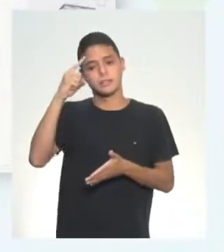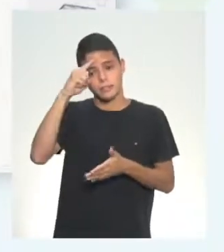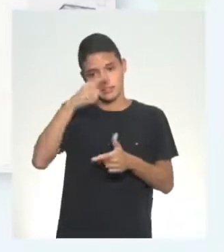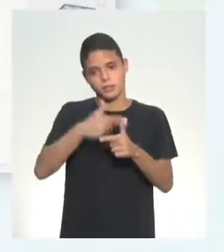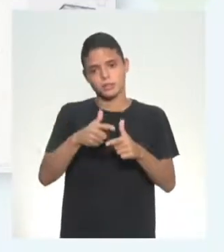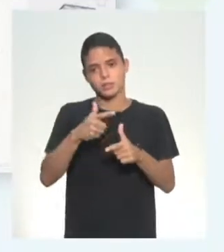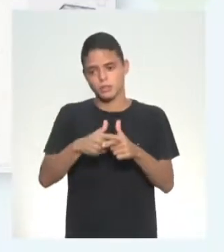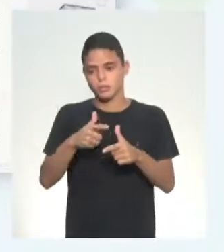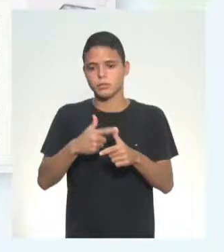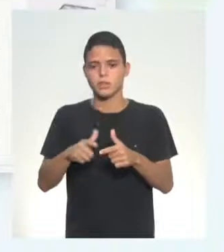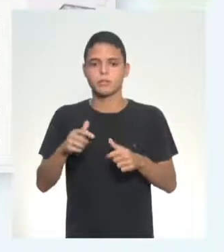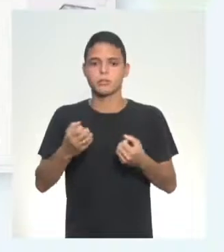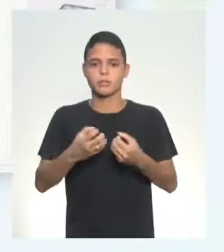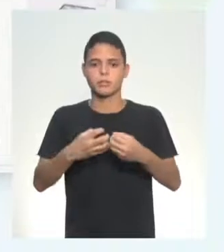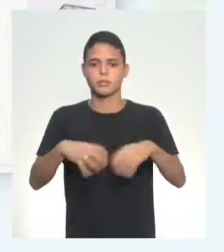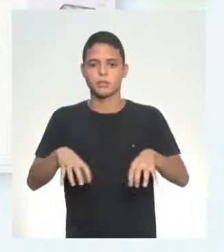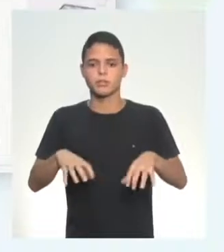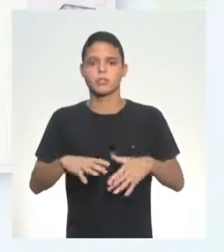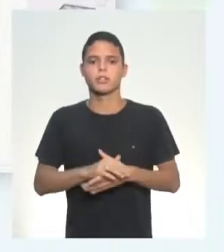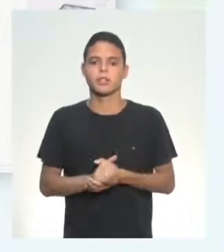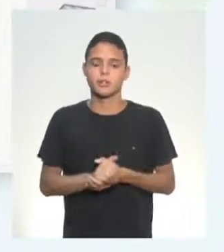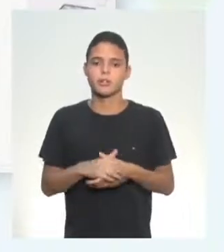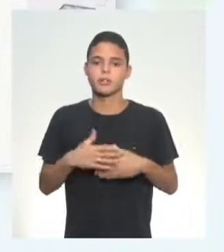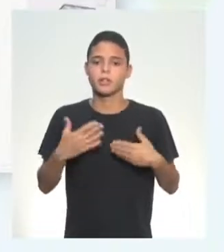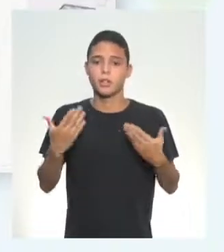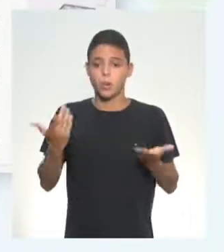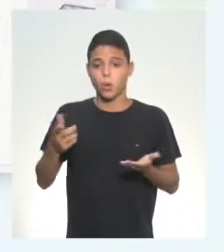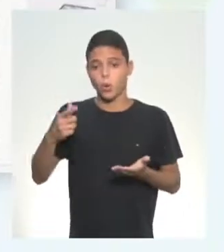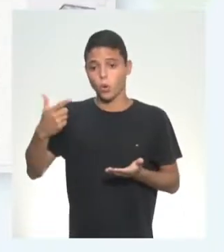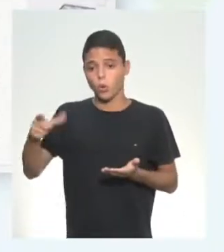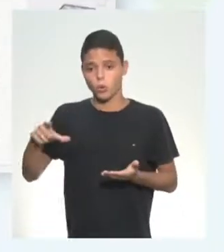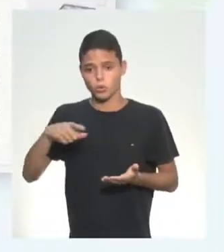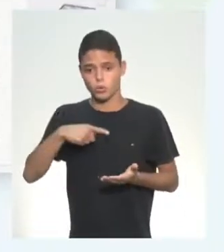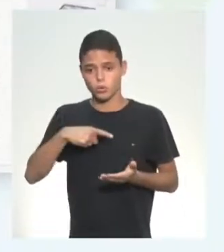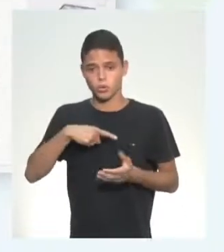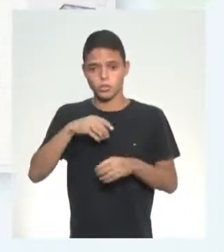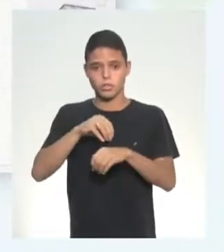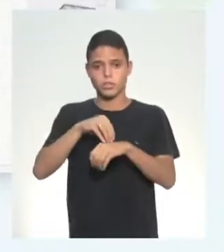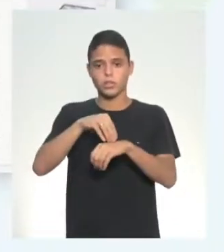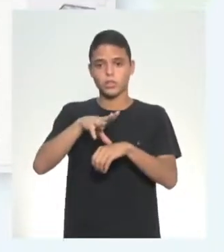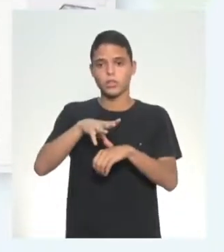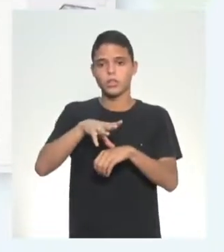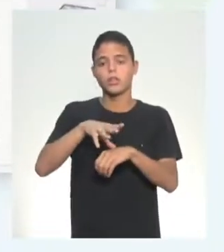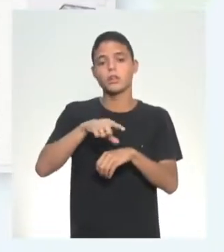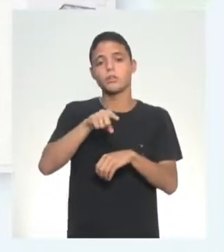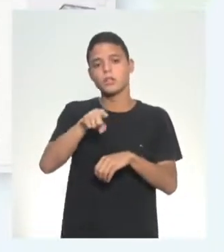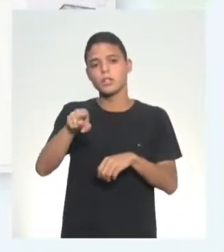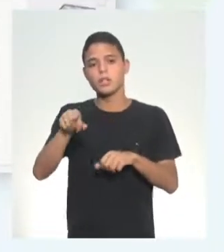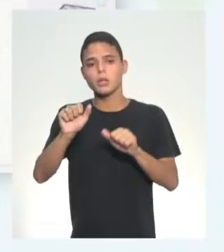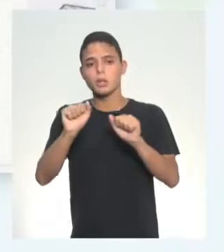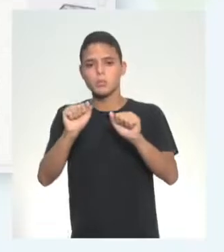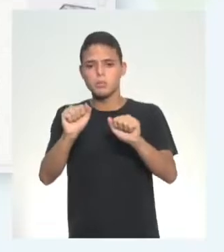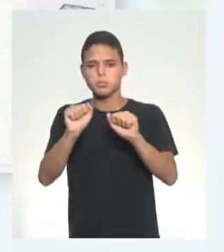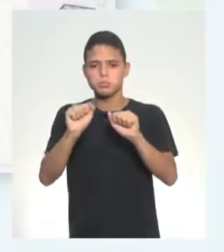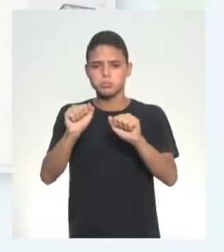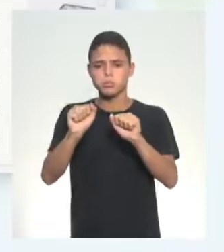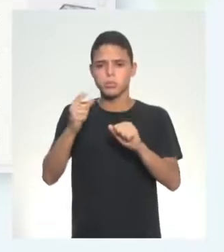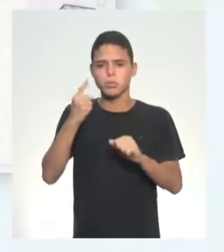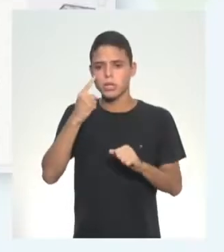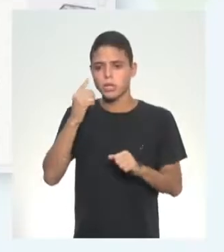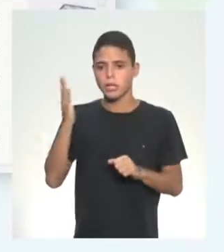recurso. Outro recurso que nós temos é com o objeto selecionado, você pode utilizar aqui no